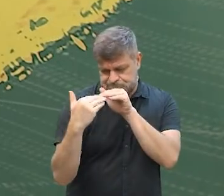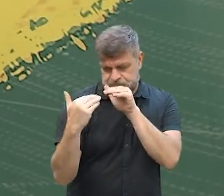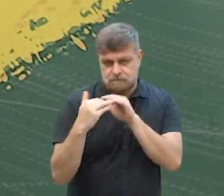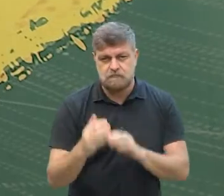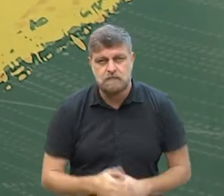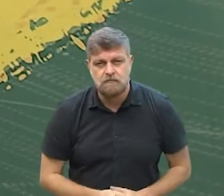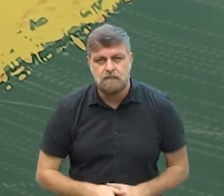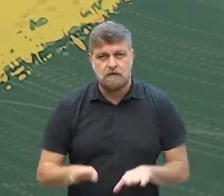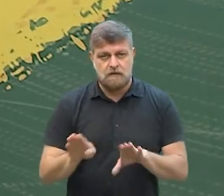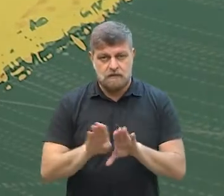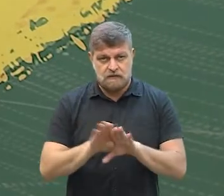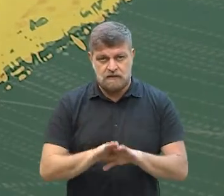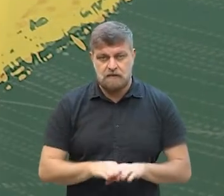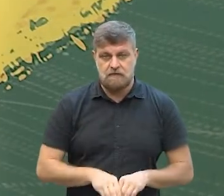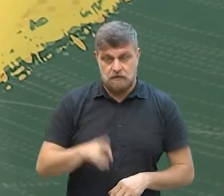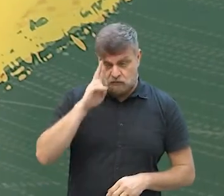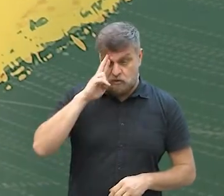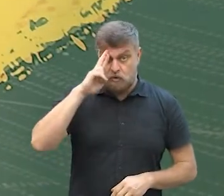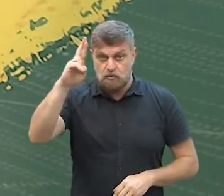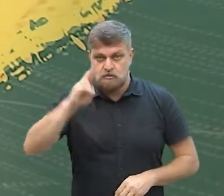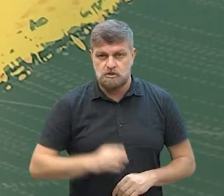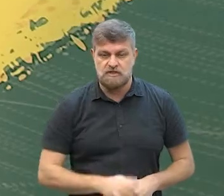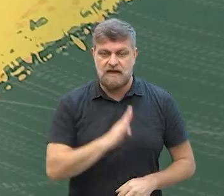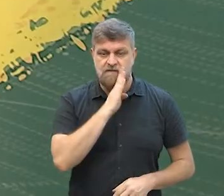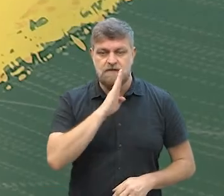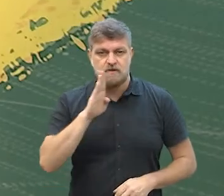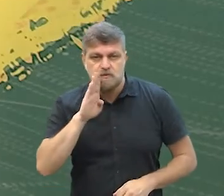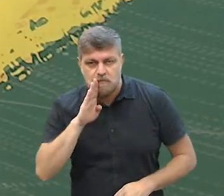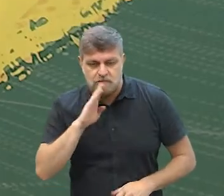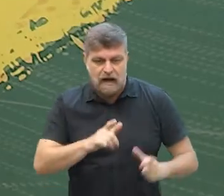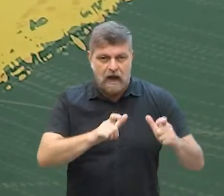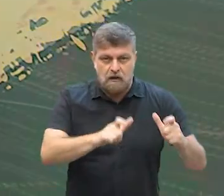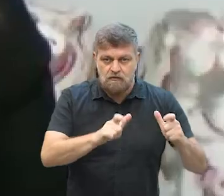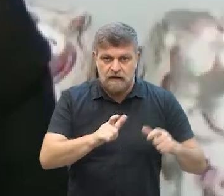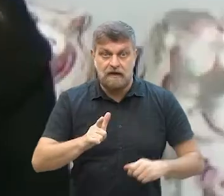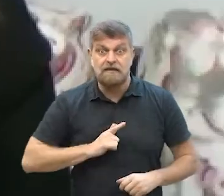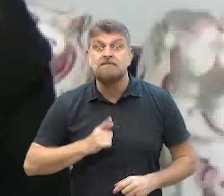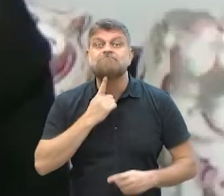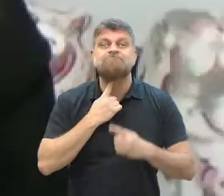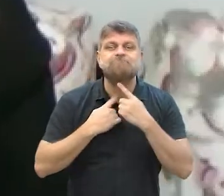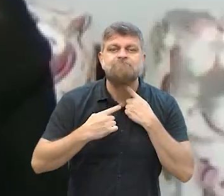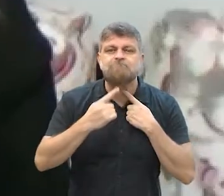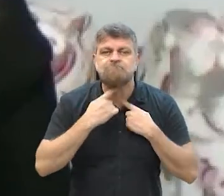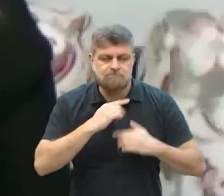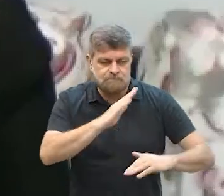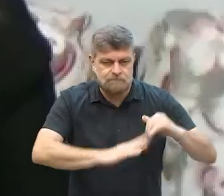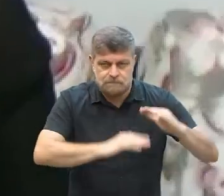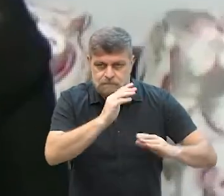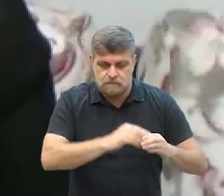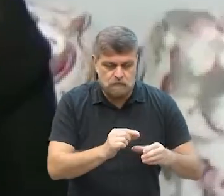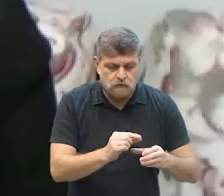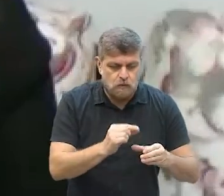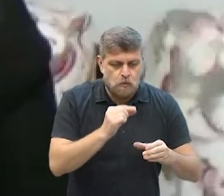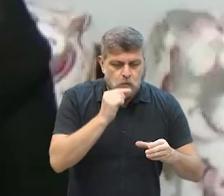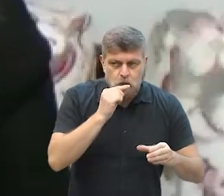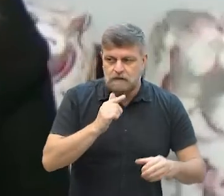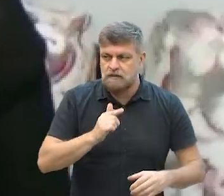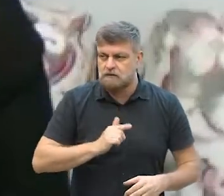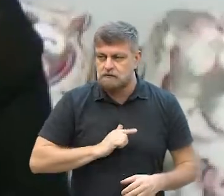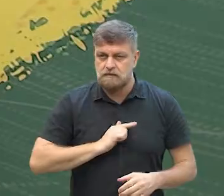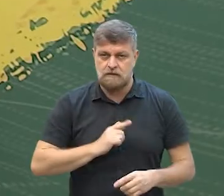isso certamente vai interessar muito aos donos dos estabelecimentos, né? Aos donos dos bares e tudo